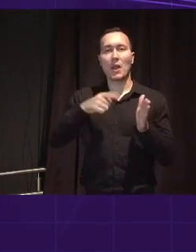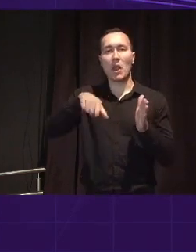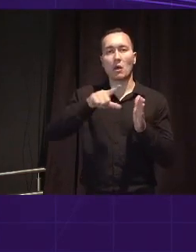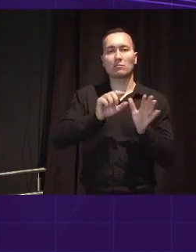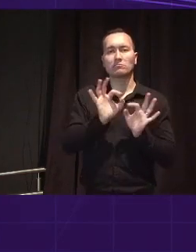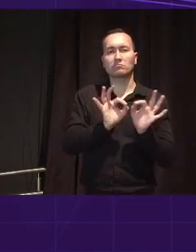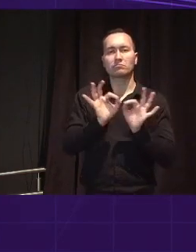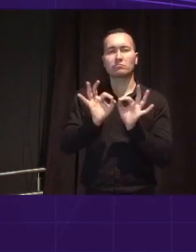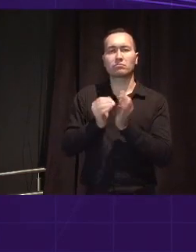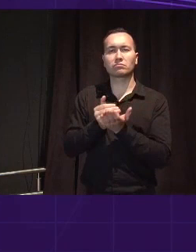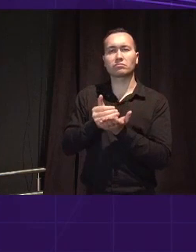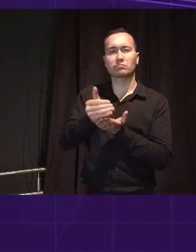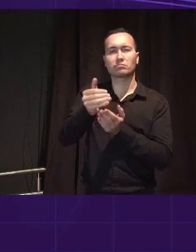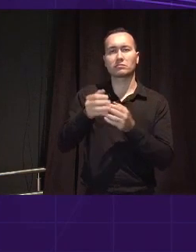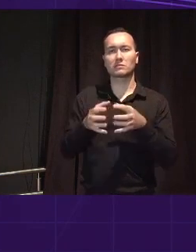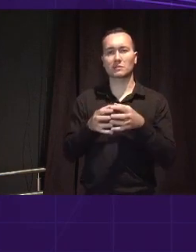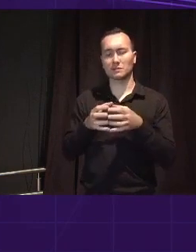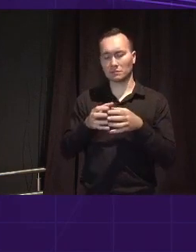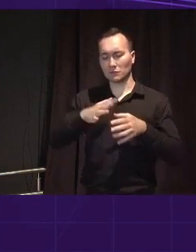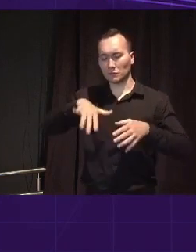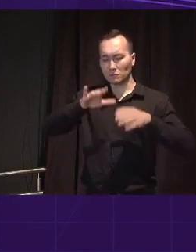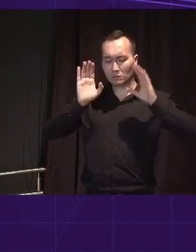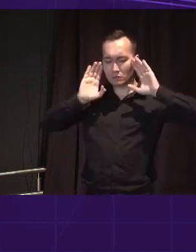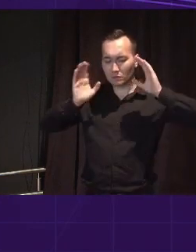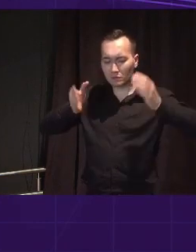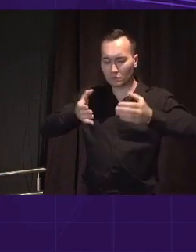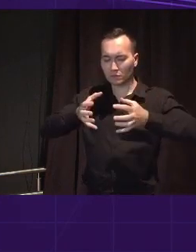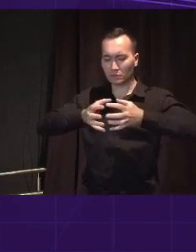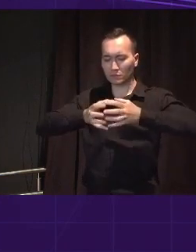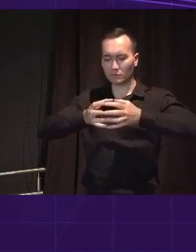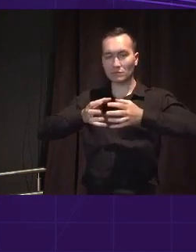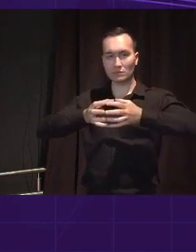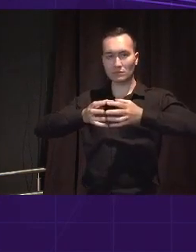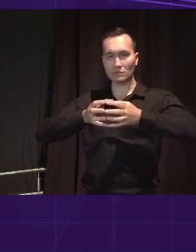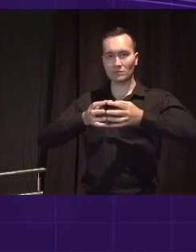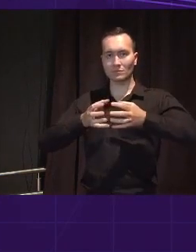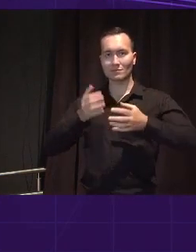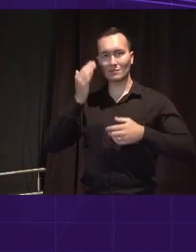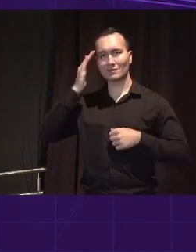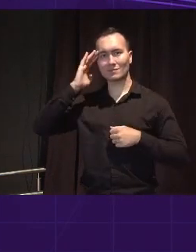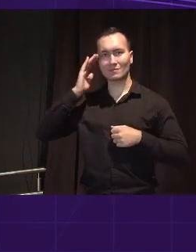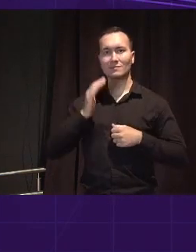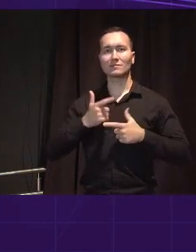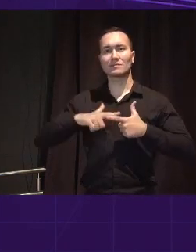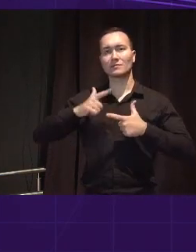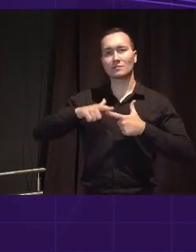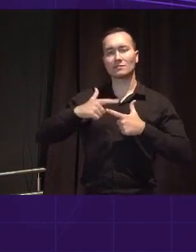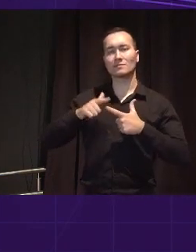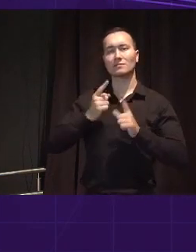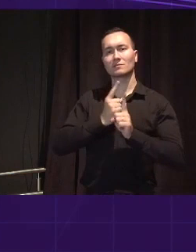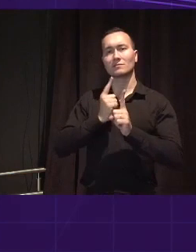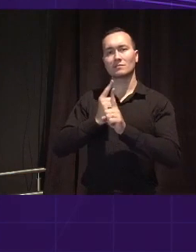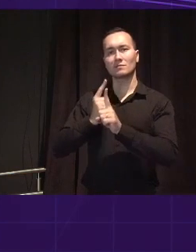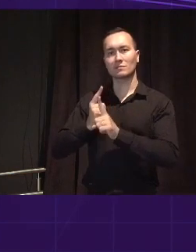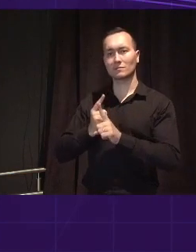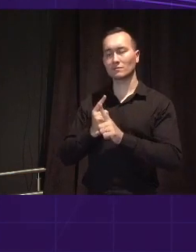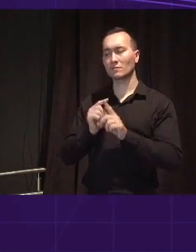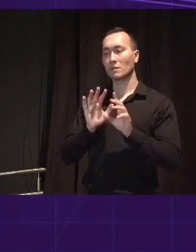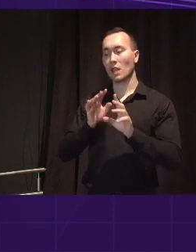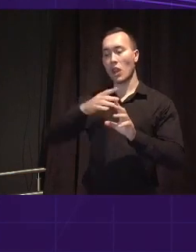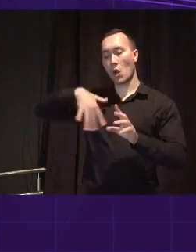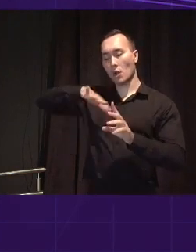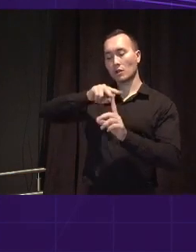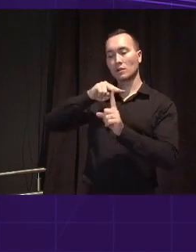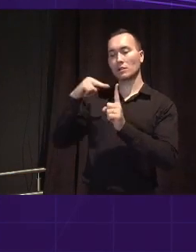2023, a gente ficou muito envolvido no planejamento e no desdobramento dessas execuções. O que, para o nosso ponto de vista, é muito interessante, porque